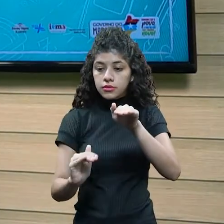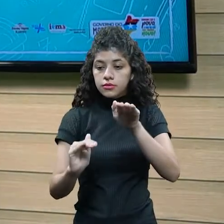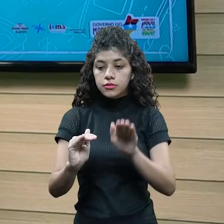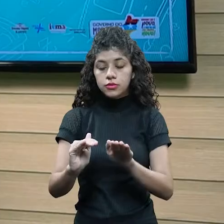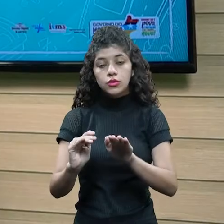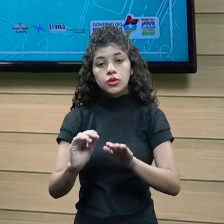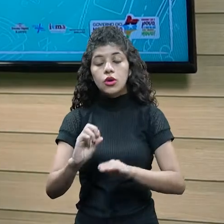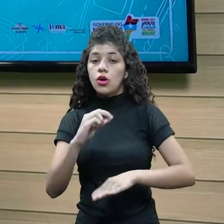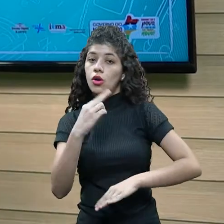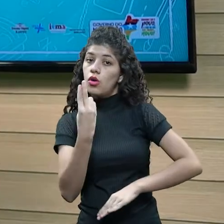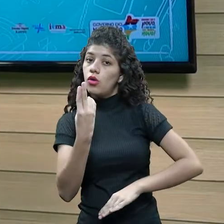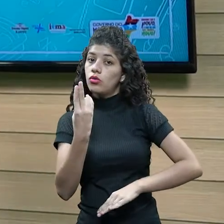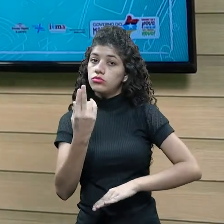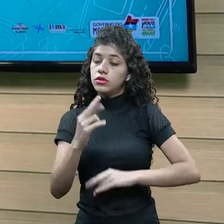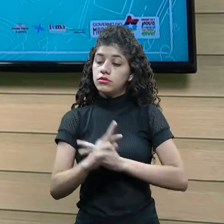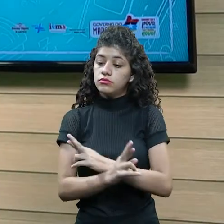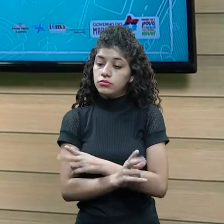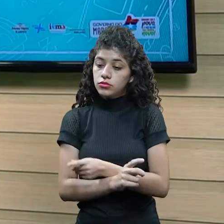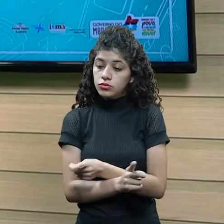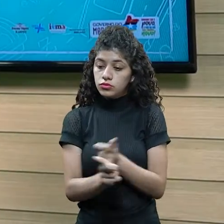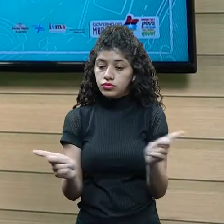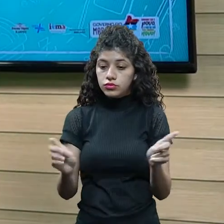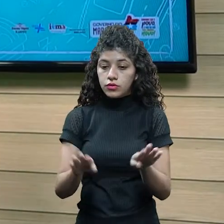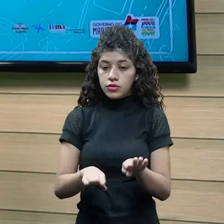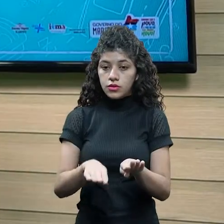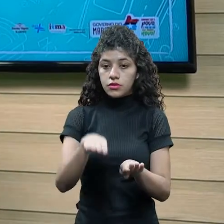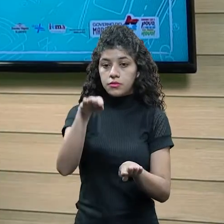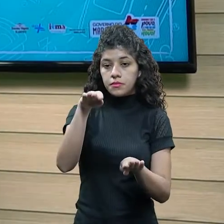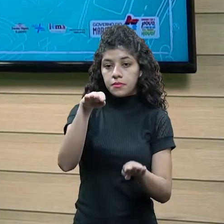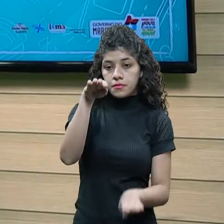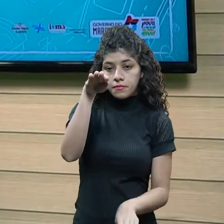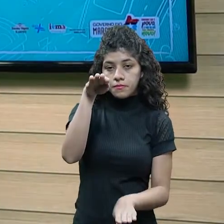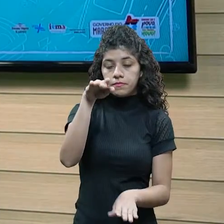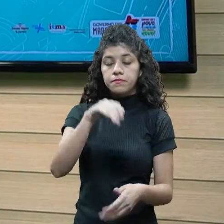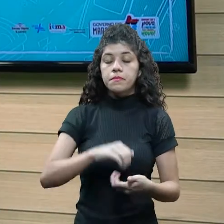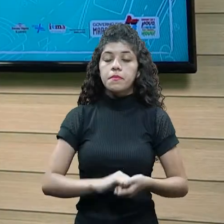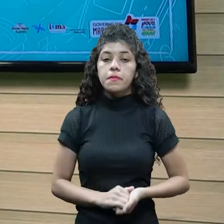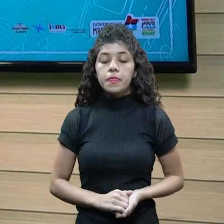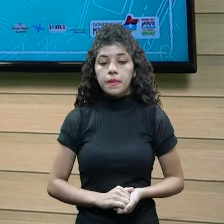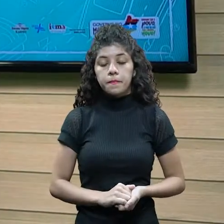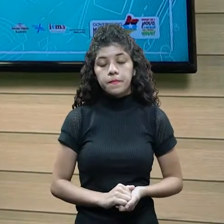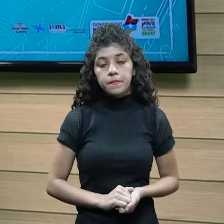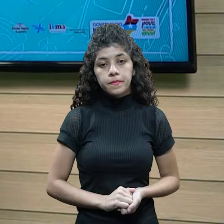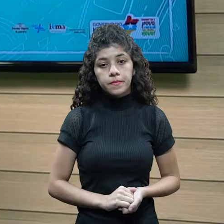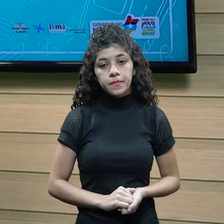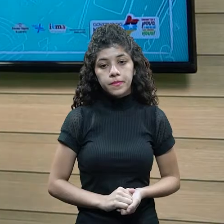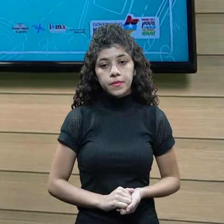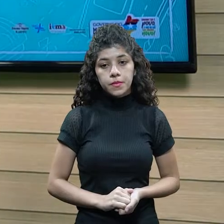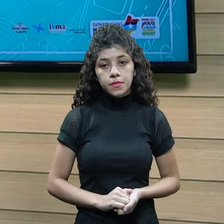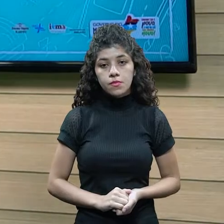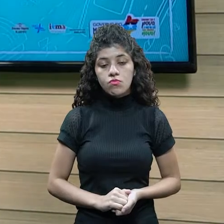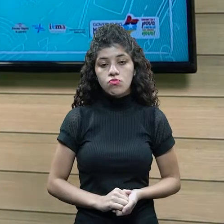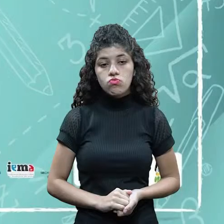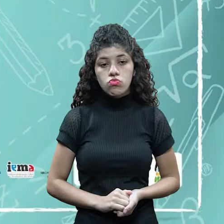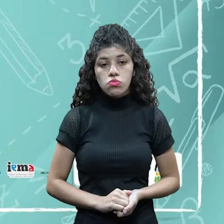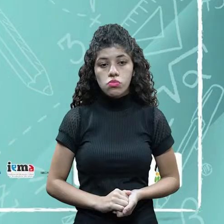É muito importante, ratifico, reforço, entender se essas grandezas elas são diretas ou inversamente